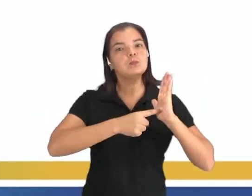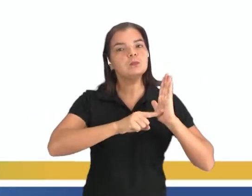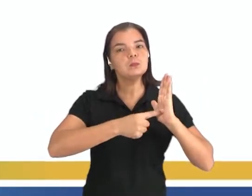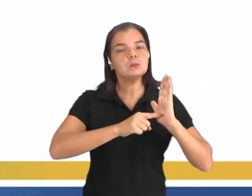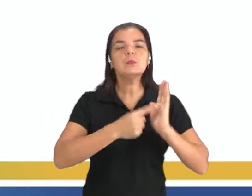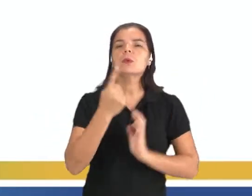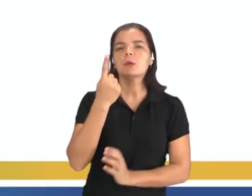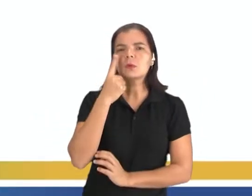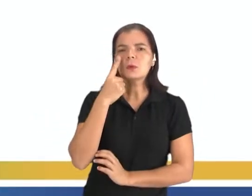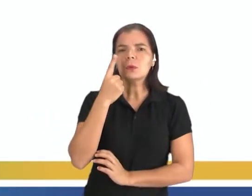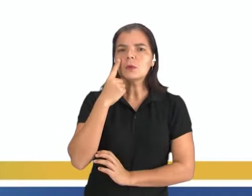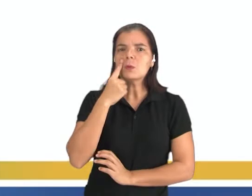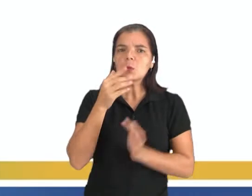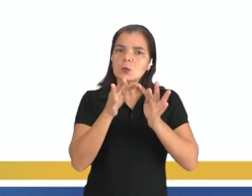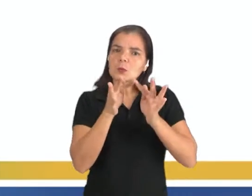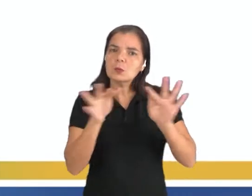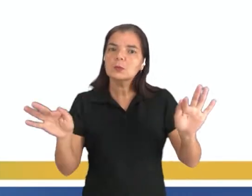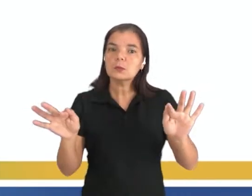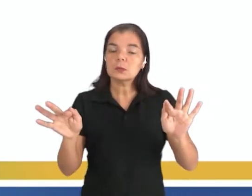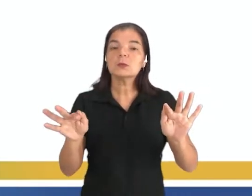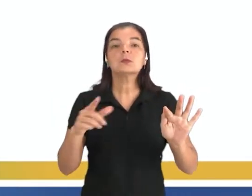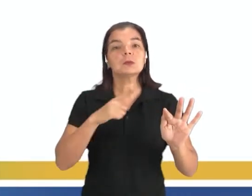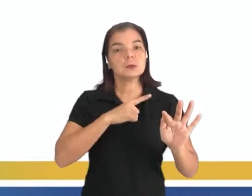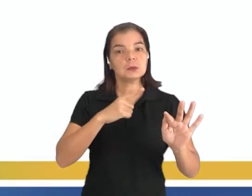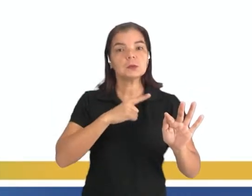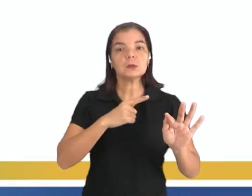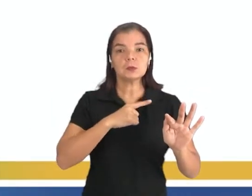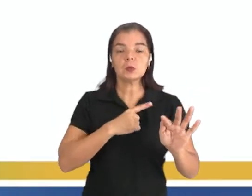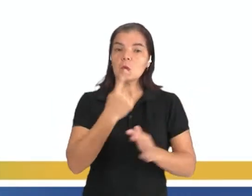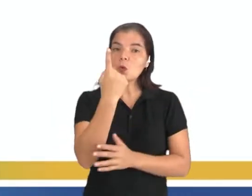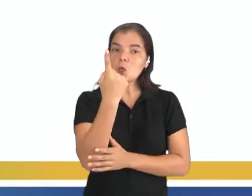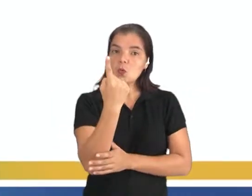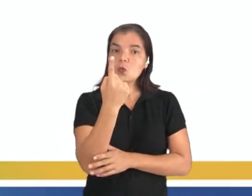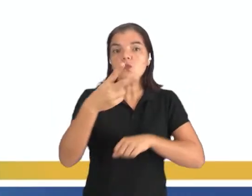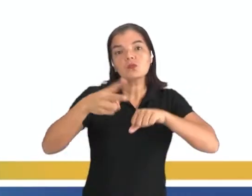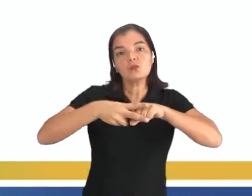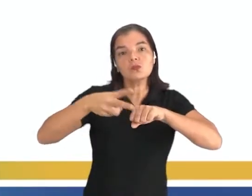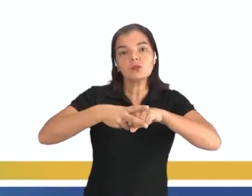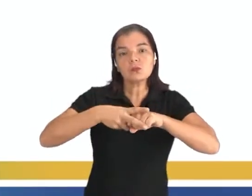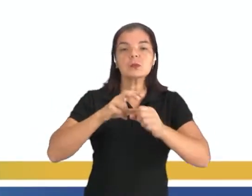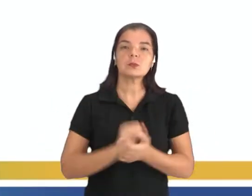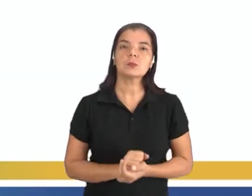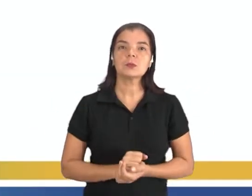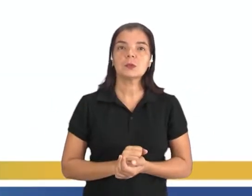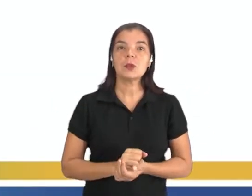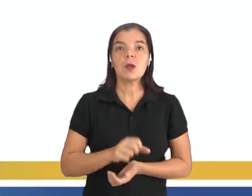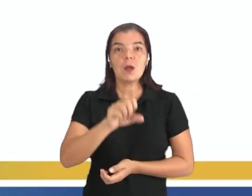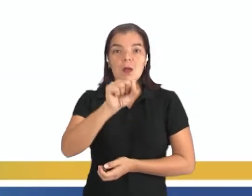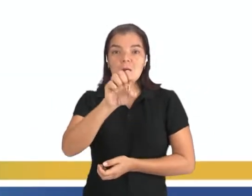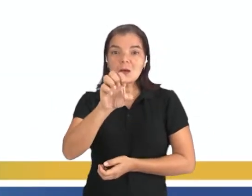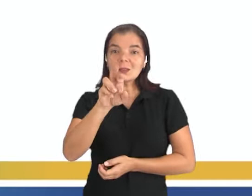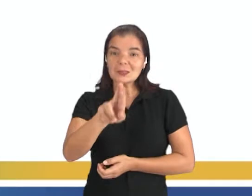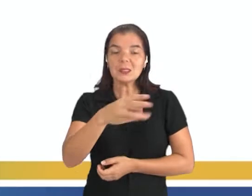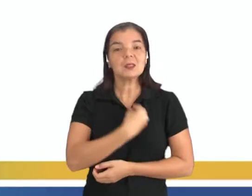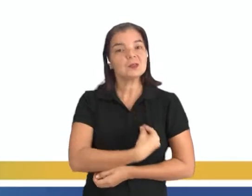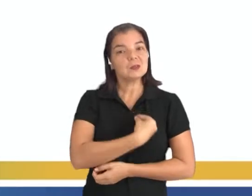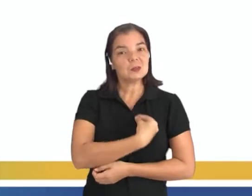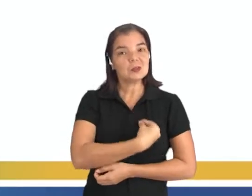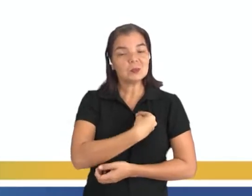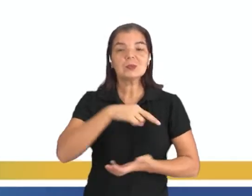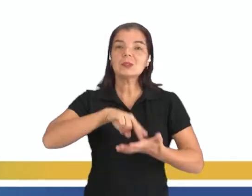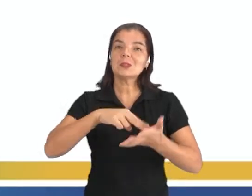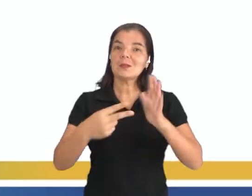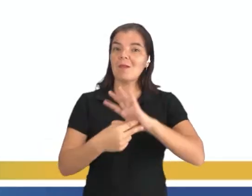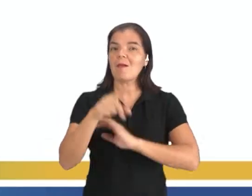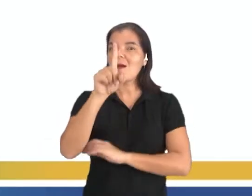E observamos que naquele período nós temos uma forma verbal, que é o verbo ser no presente, que está na